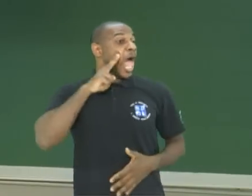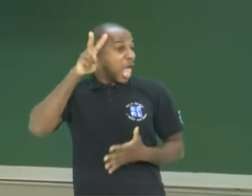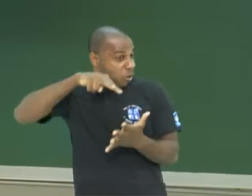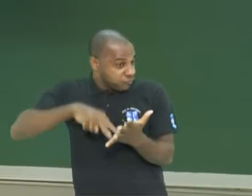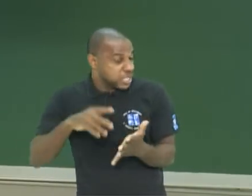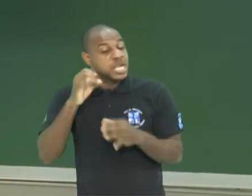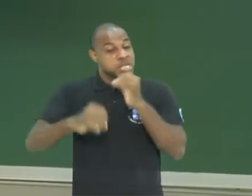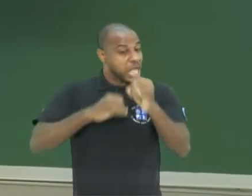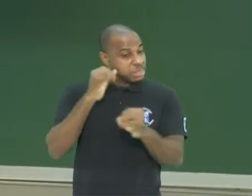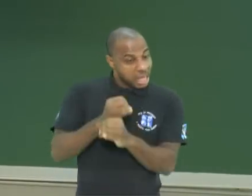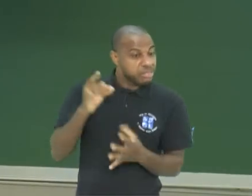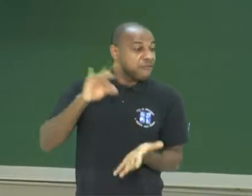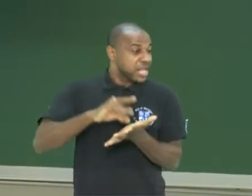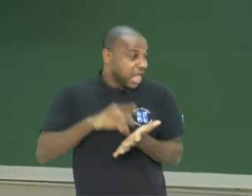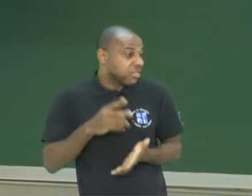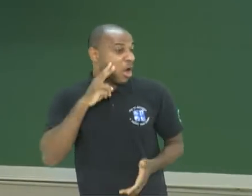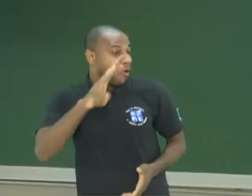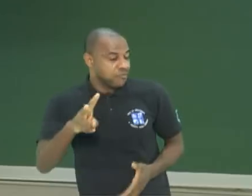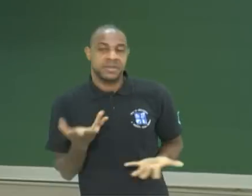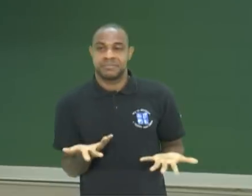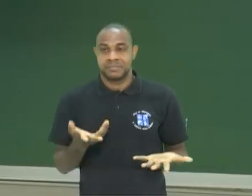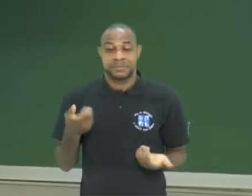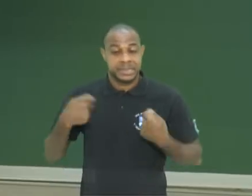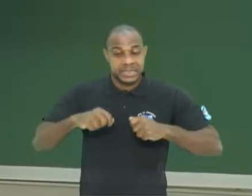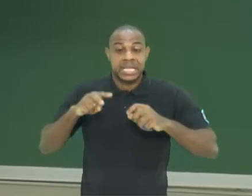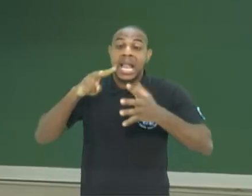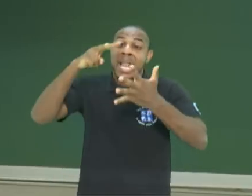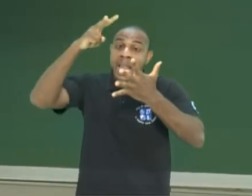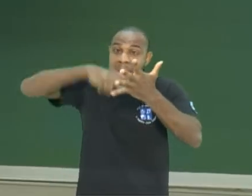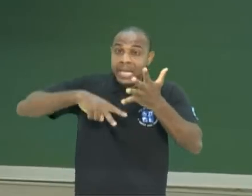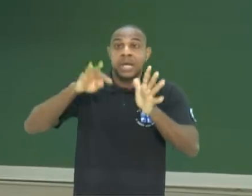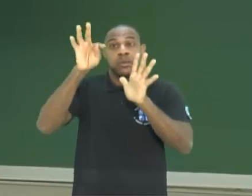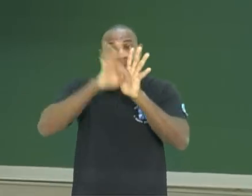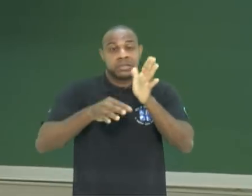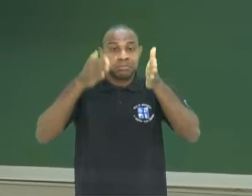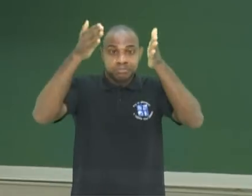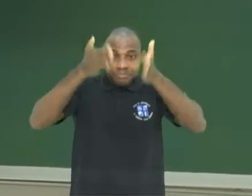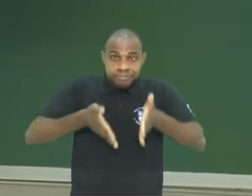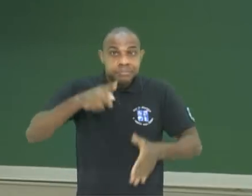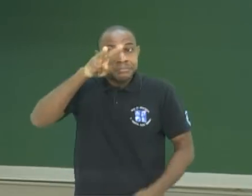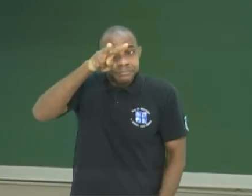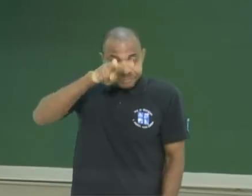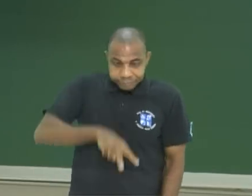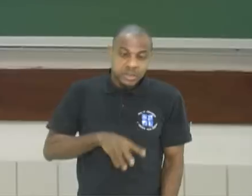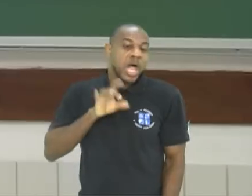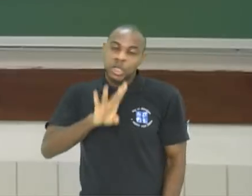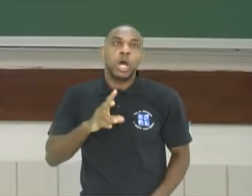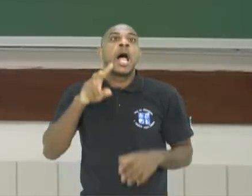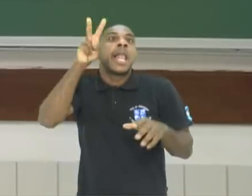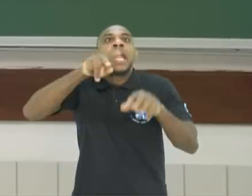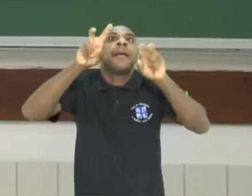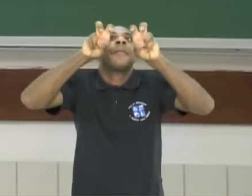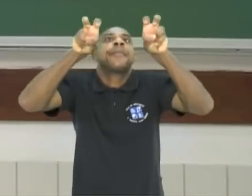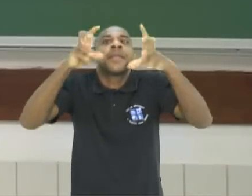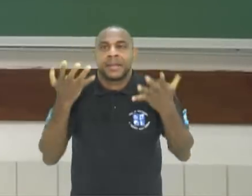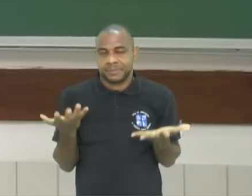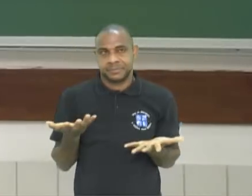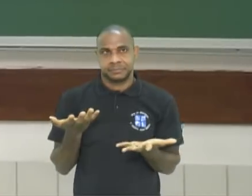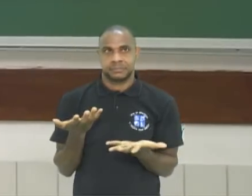não é verdade, como ele ainda diz, né? Pode causar até o quê? Causa pânico,